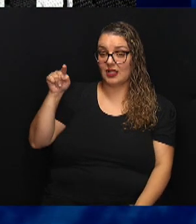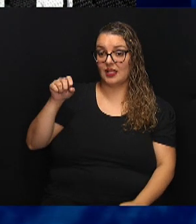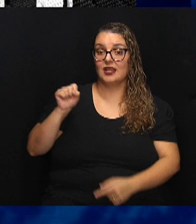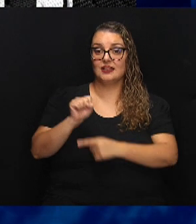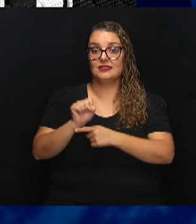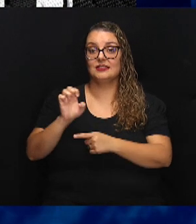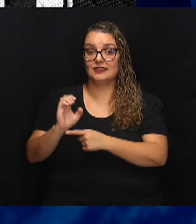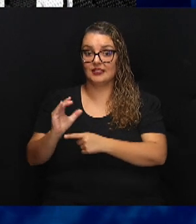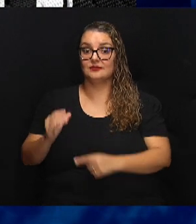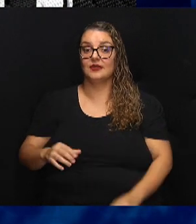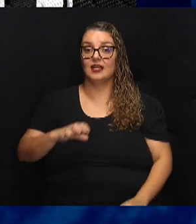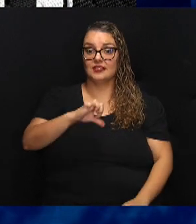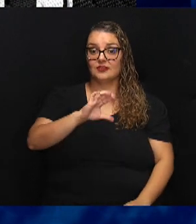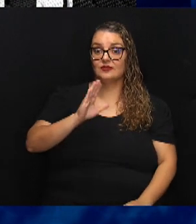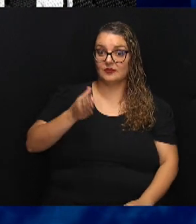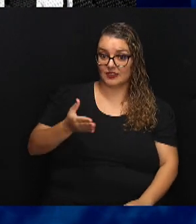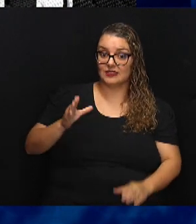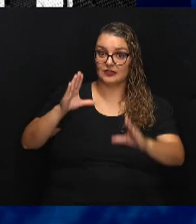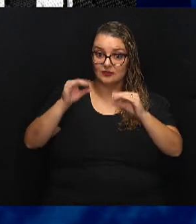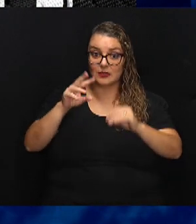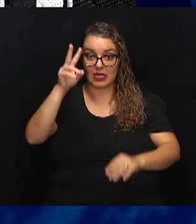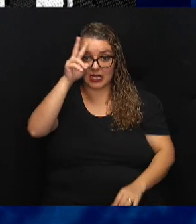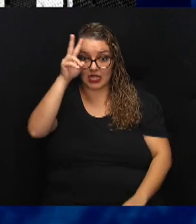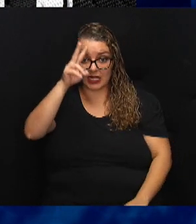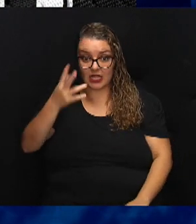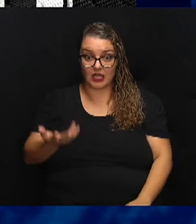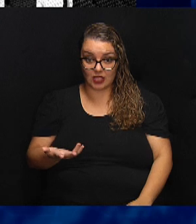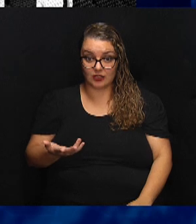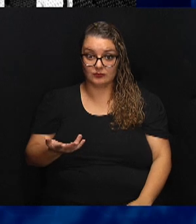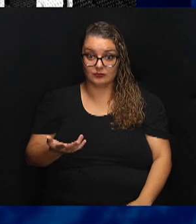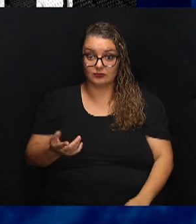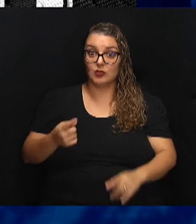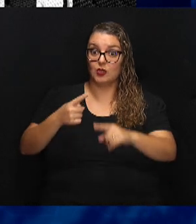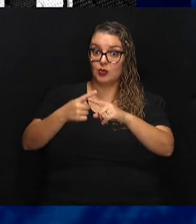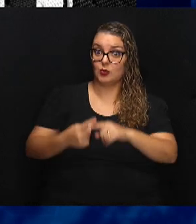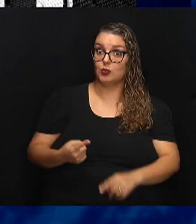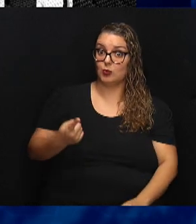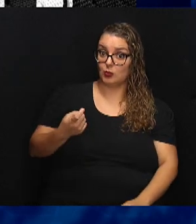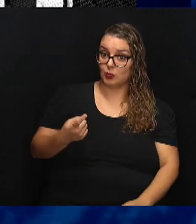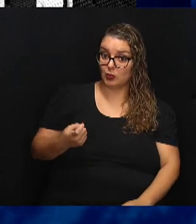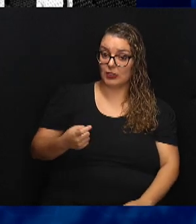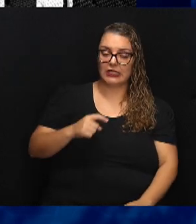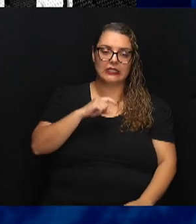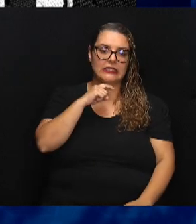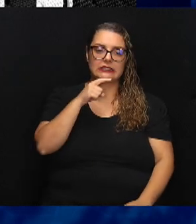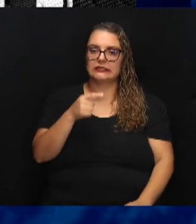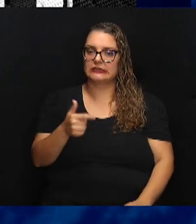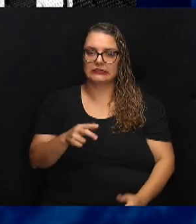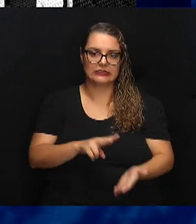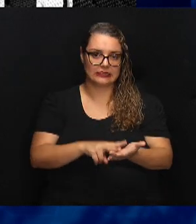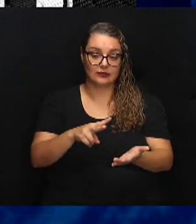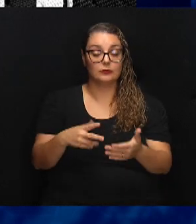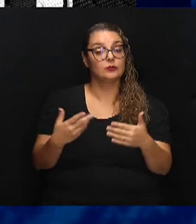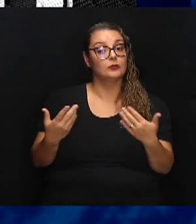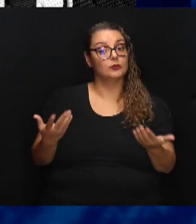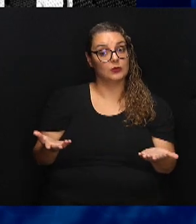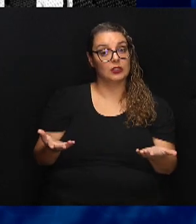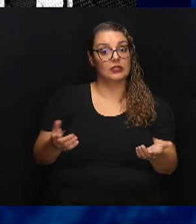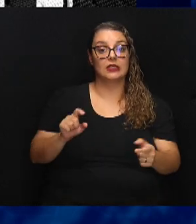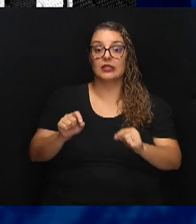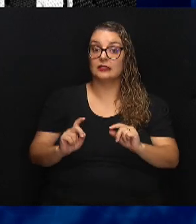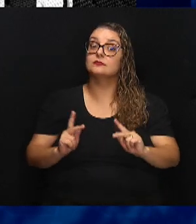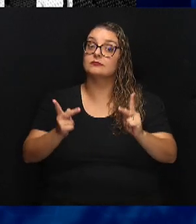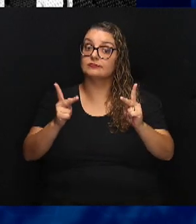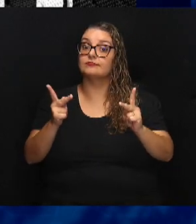às 9h30 da noite. Lembrando, hein? Jogo único e ninguém tem vantagem. Portanto, quem